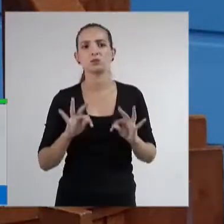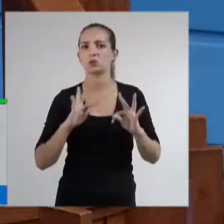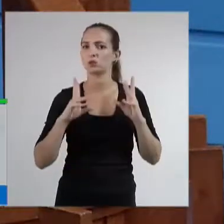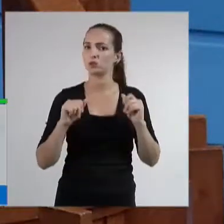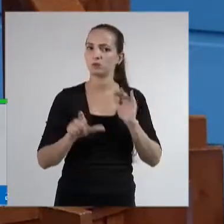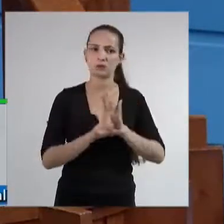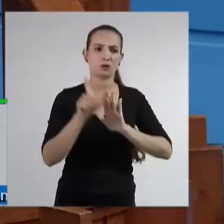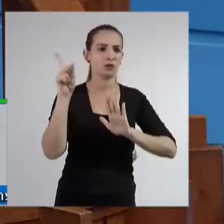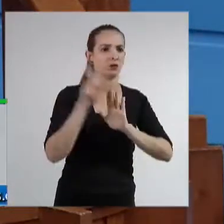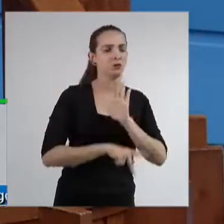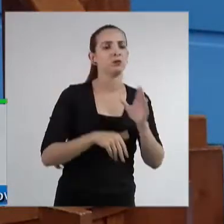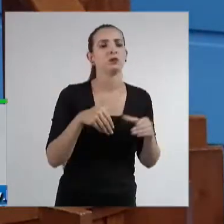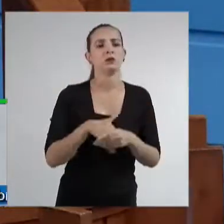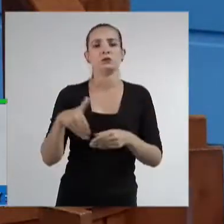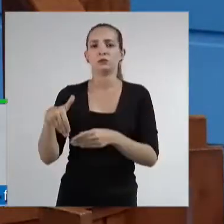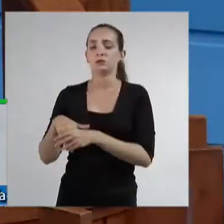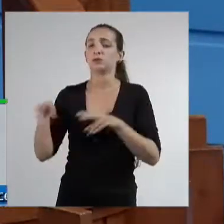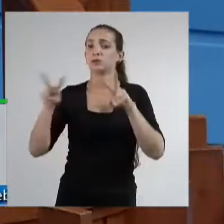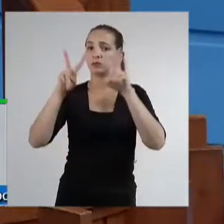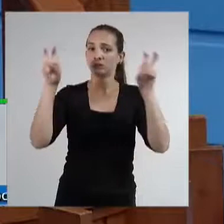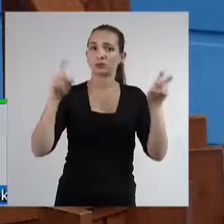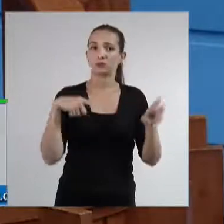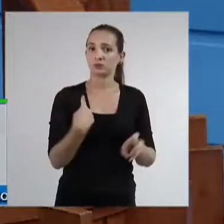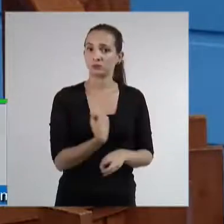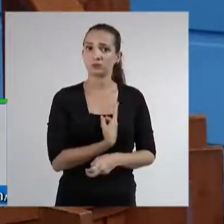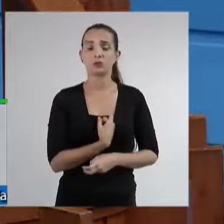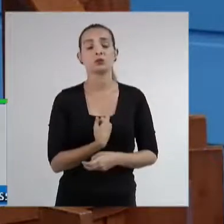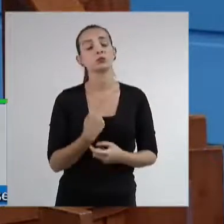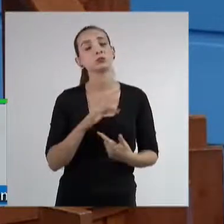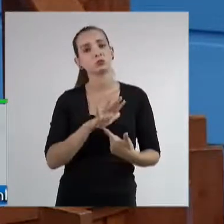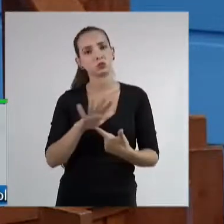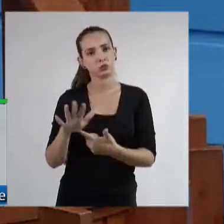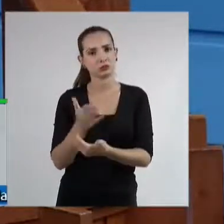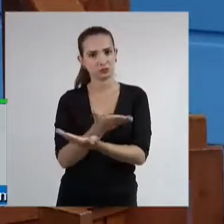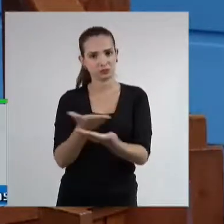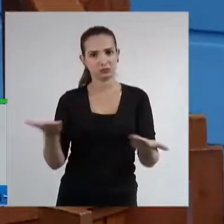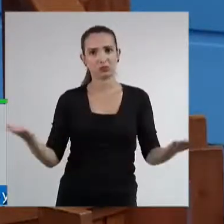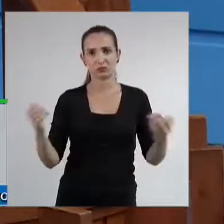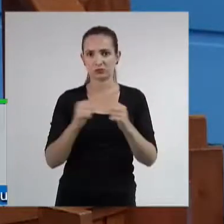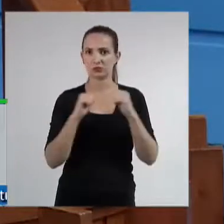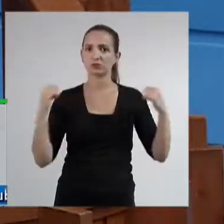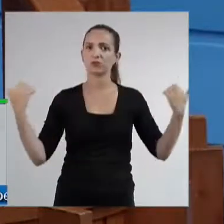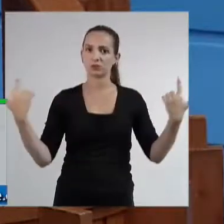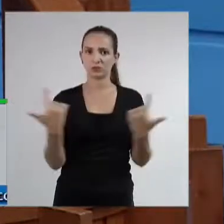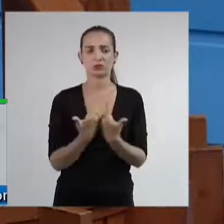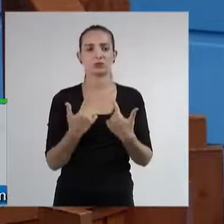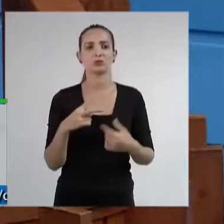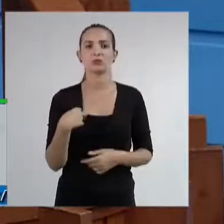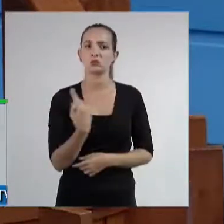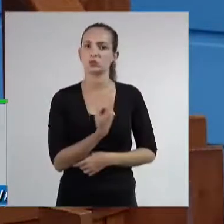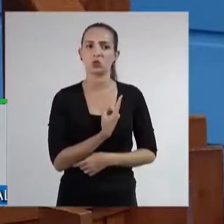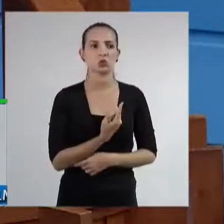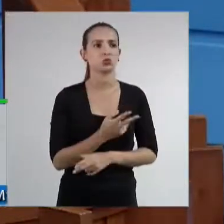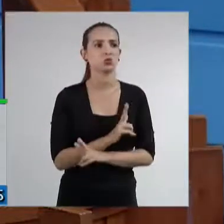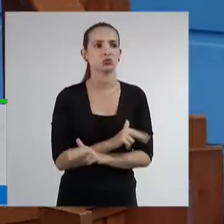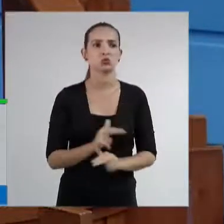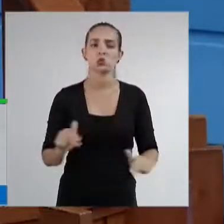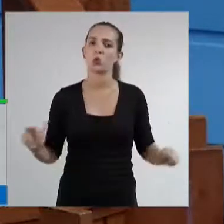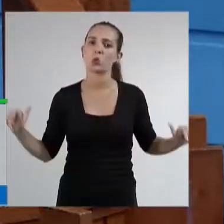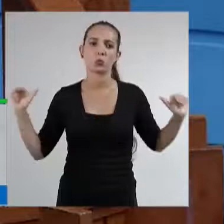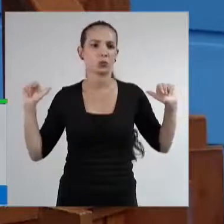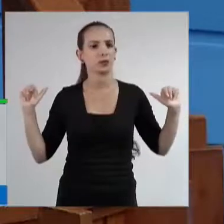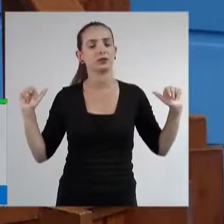votados, nos assuntos que aqui trazemos para essa Casa de Leis, não podemos jamais perder de